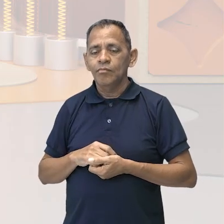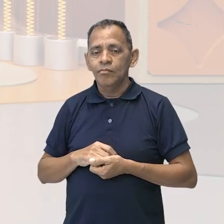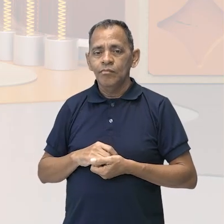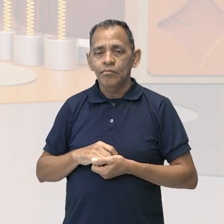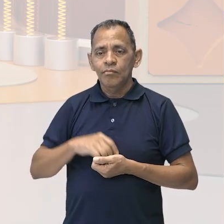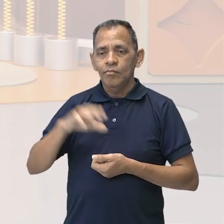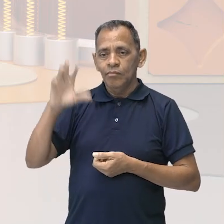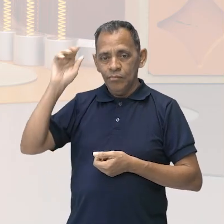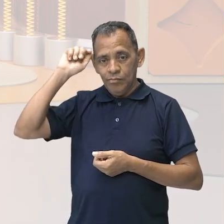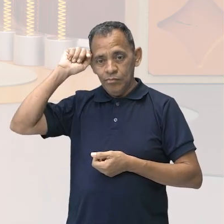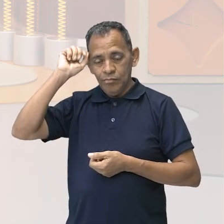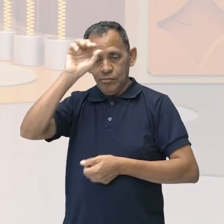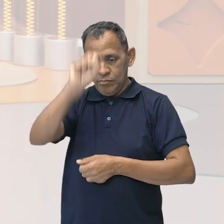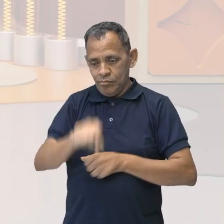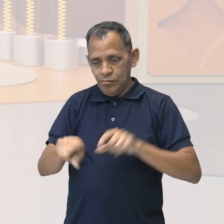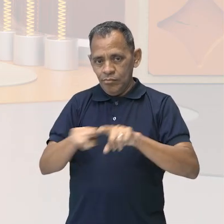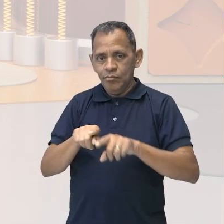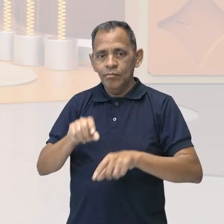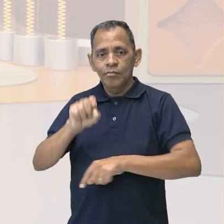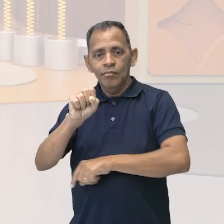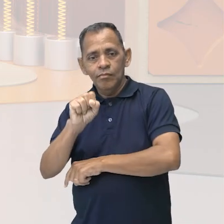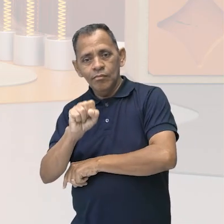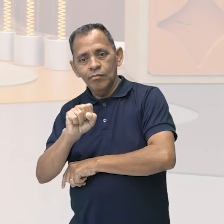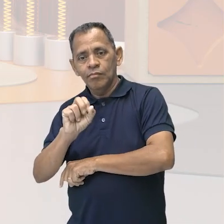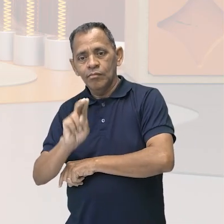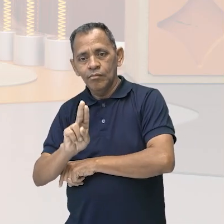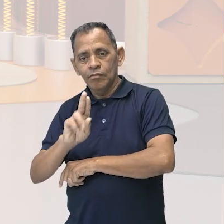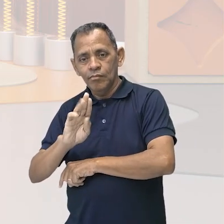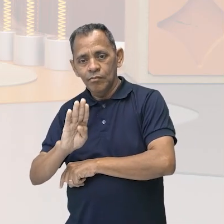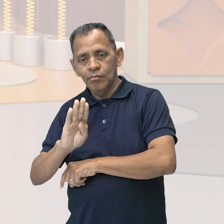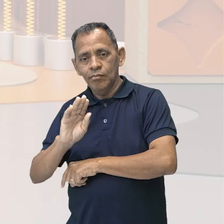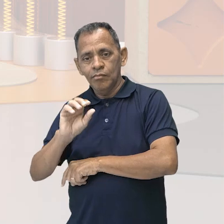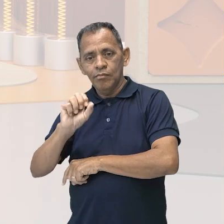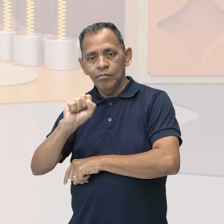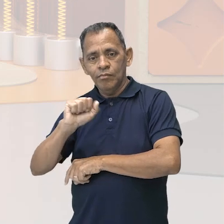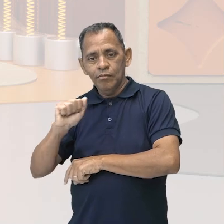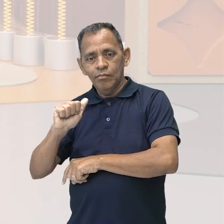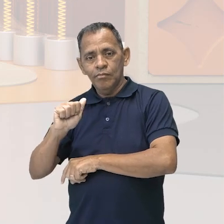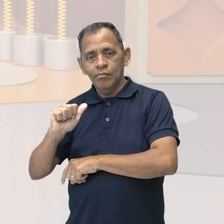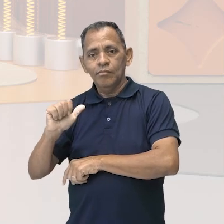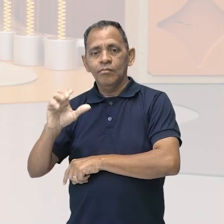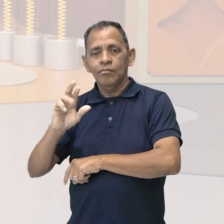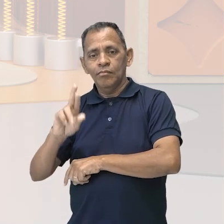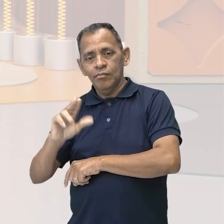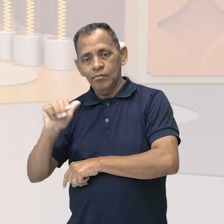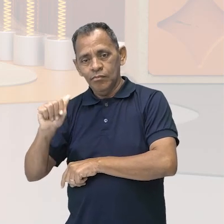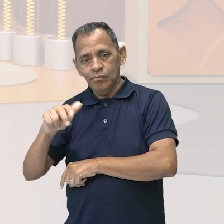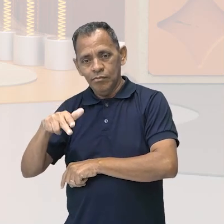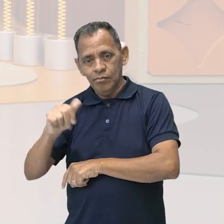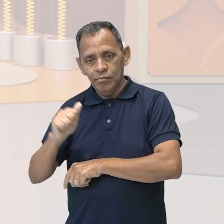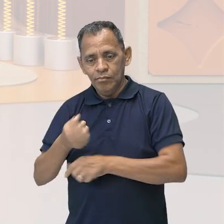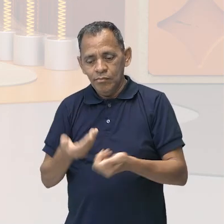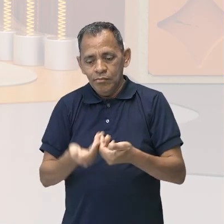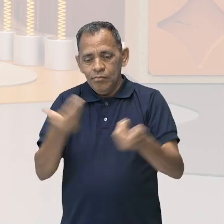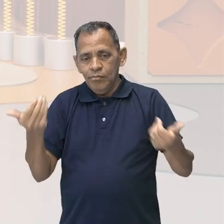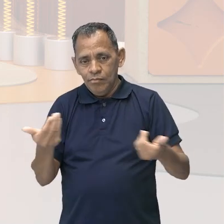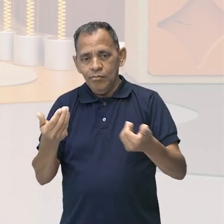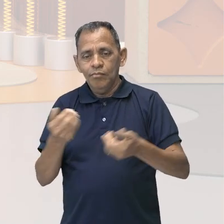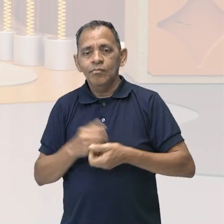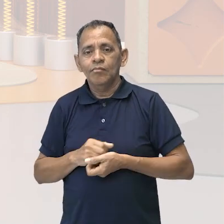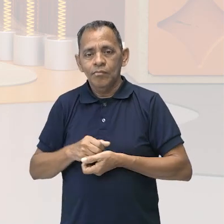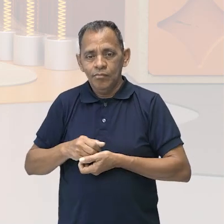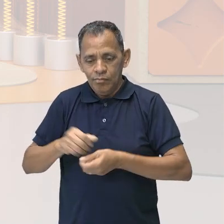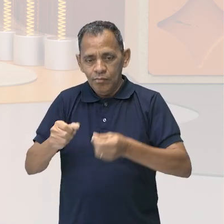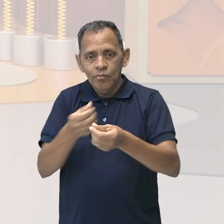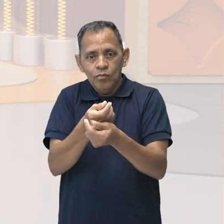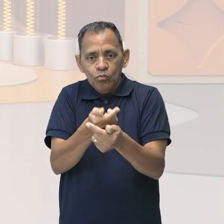a África subsaariana, né? Elas são separadas por pelo deserto do Saara,